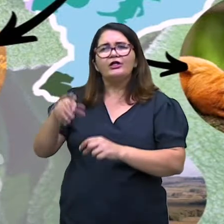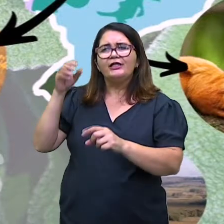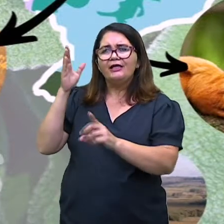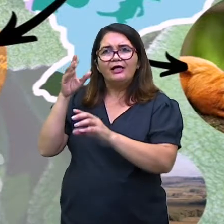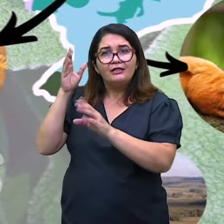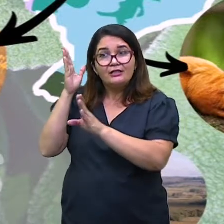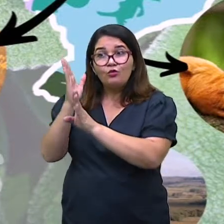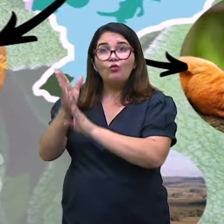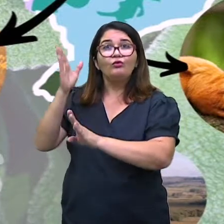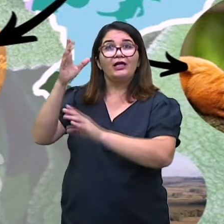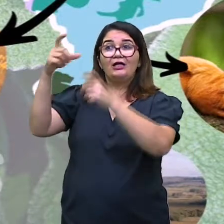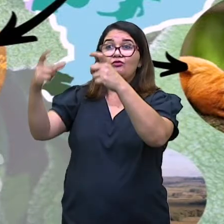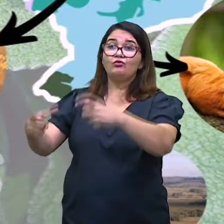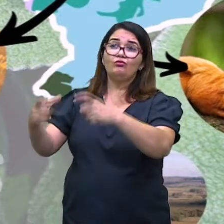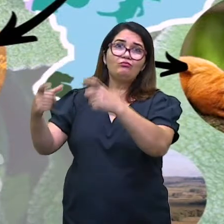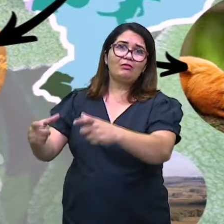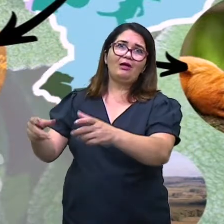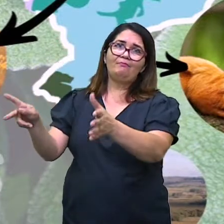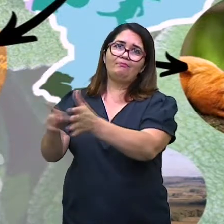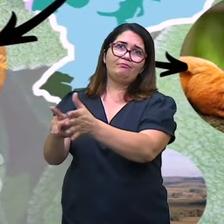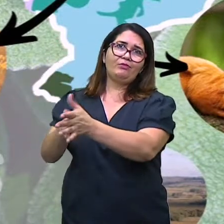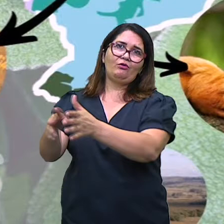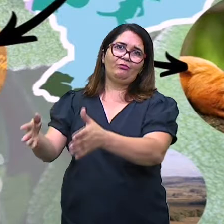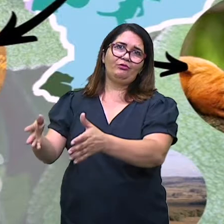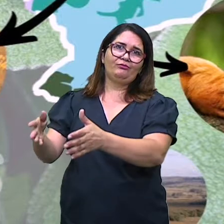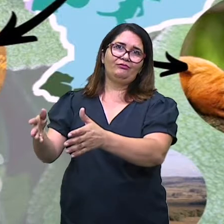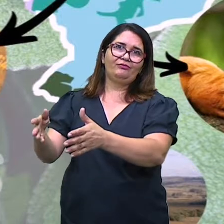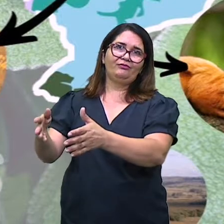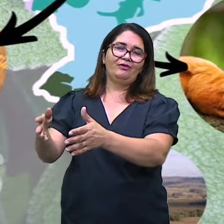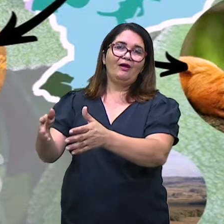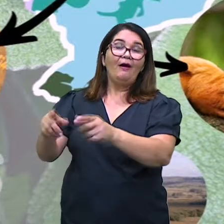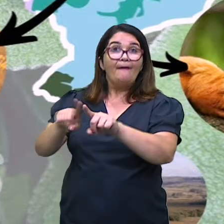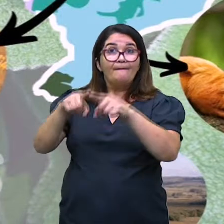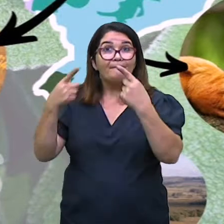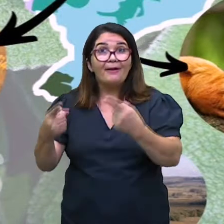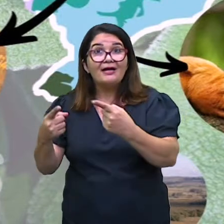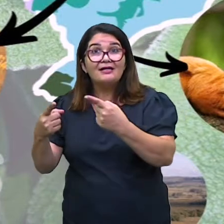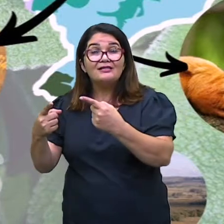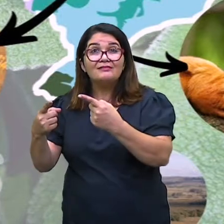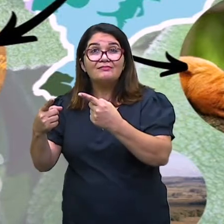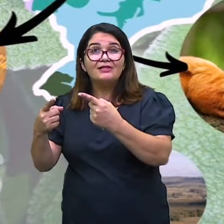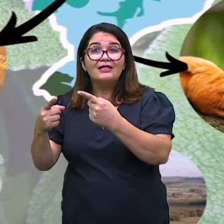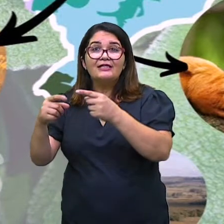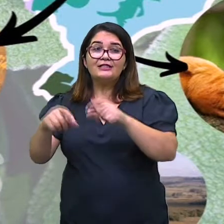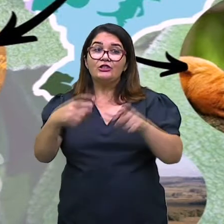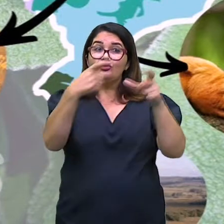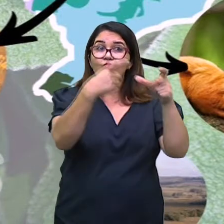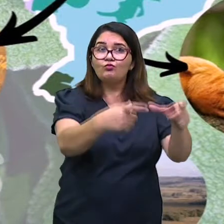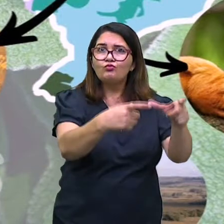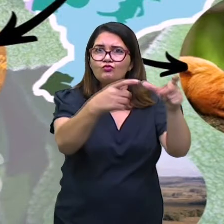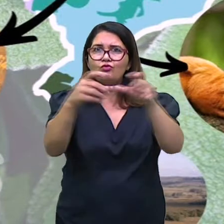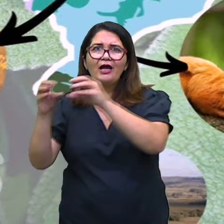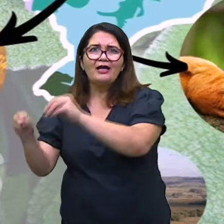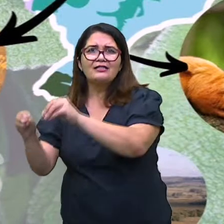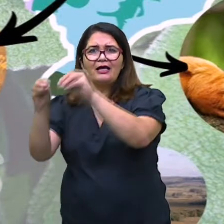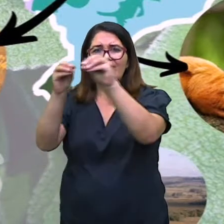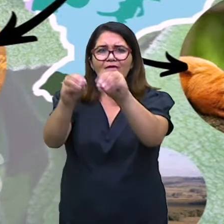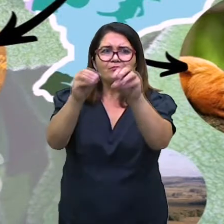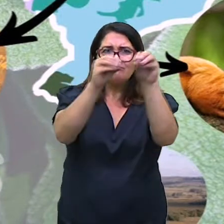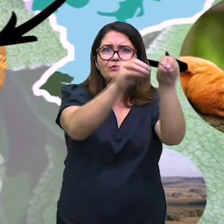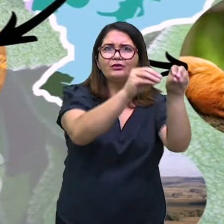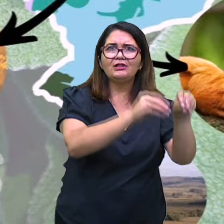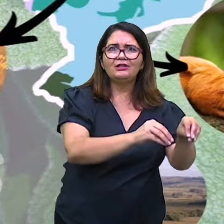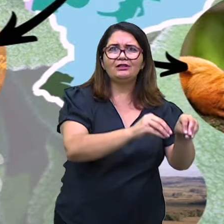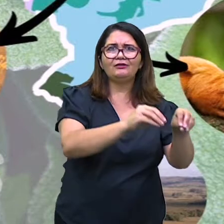outro bioma, ela vai ser uma espécie intrusa. Ela não pertence ali. Então, ela vai ter que